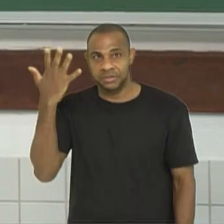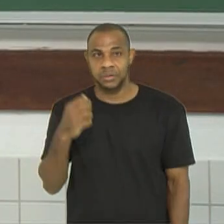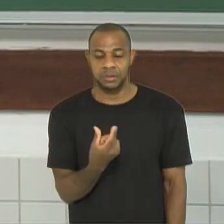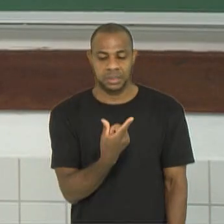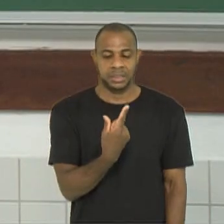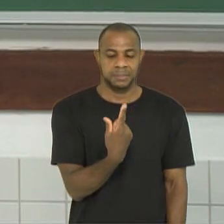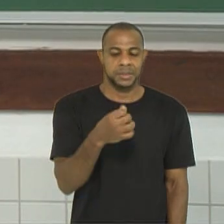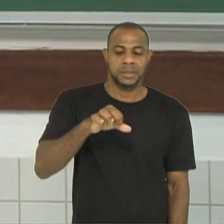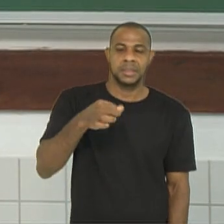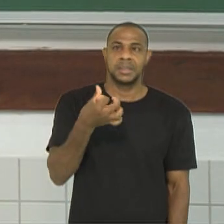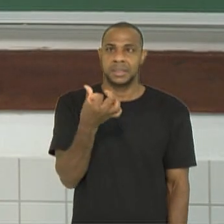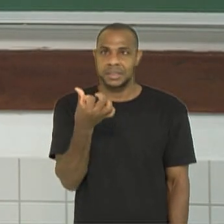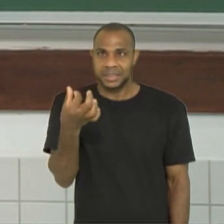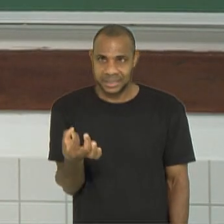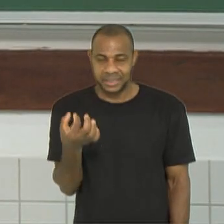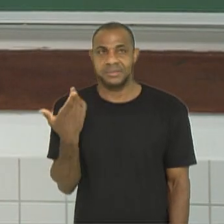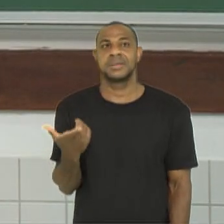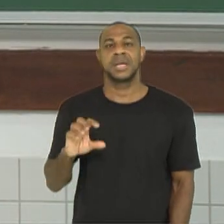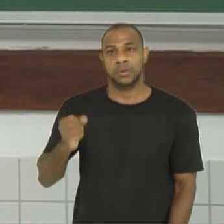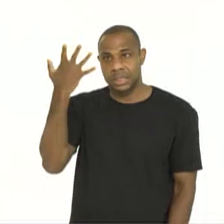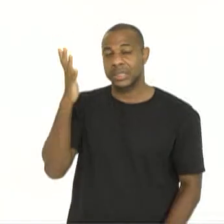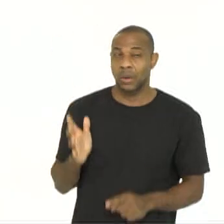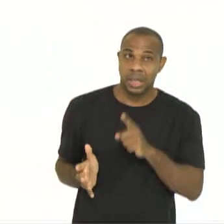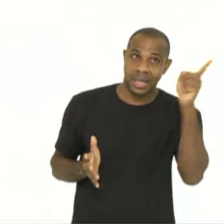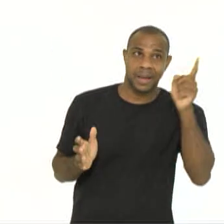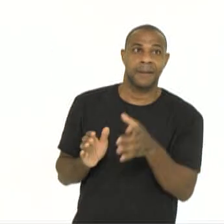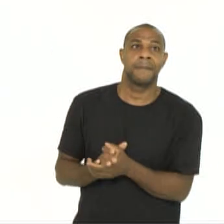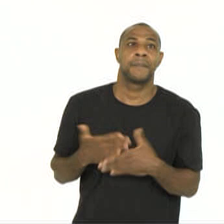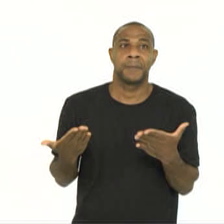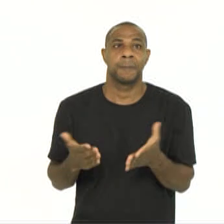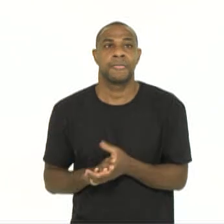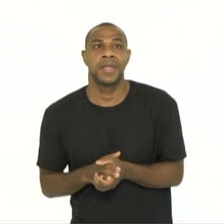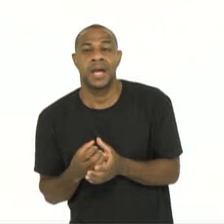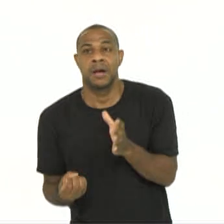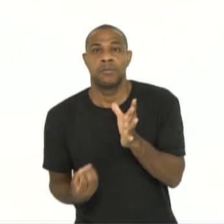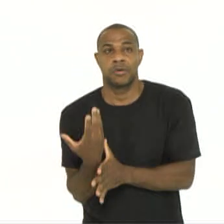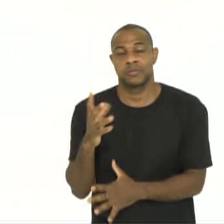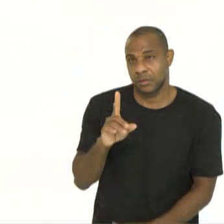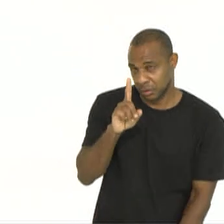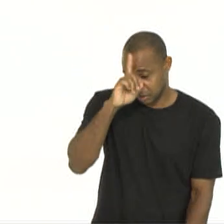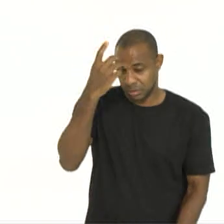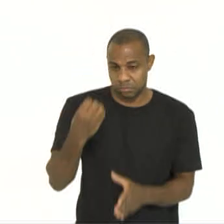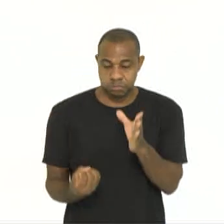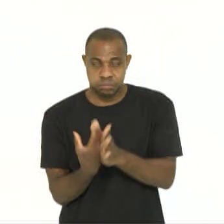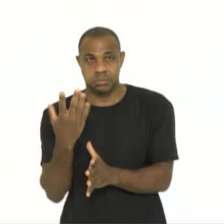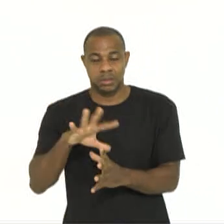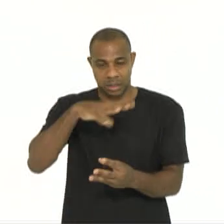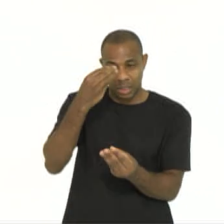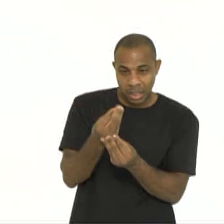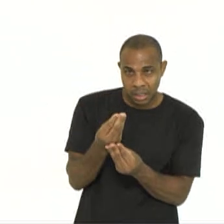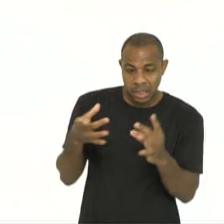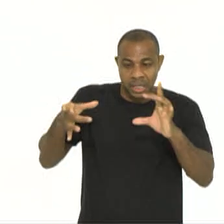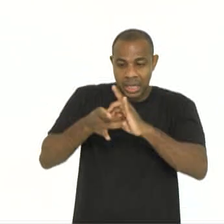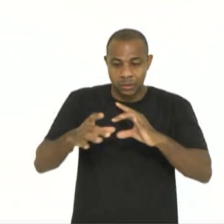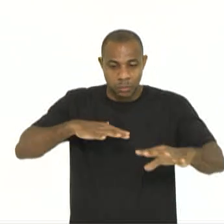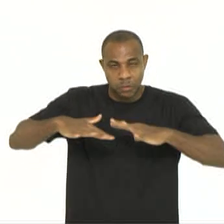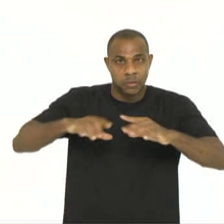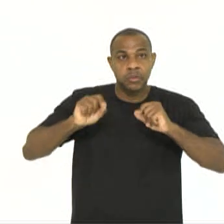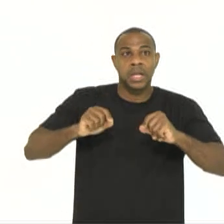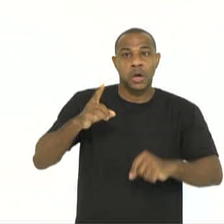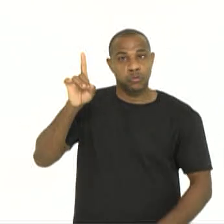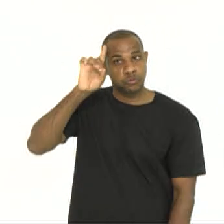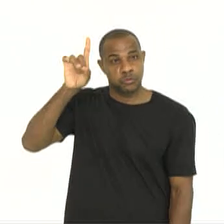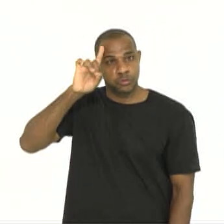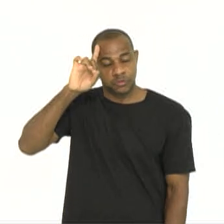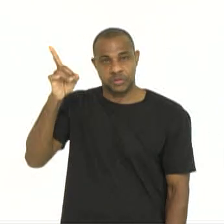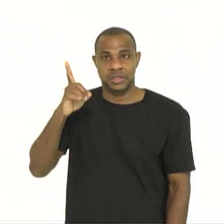com as transformações sociais que estão acontecendo lá. A fonte da criação para os artistas ligados a esse movimento era o dia a dia